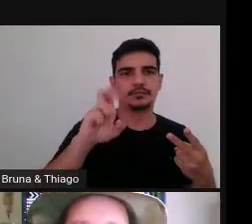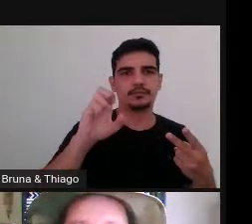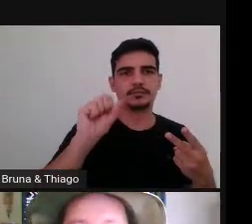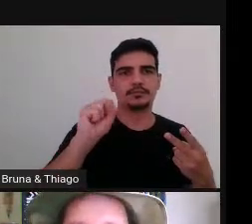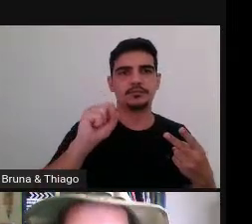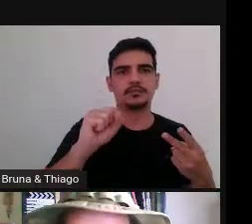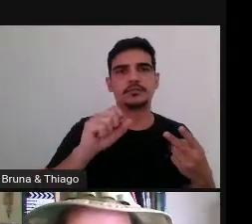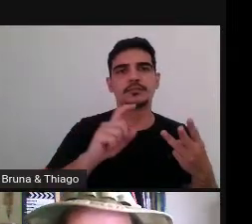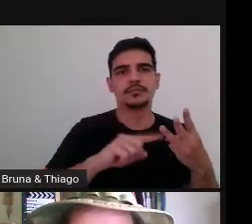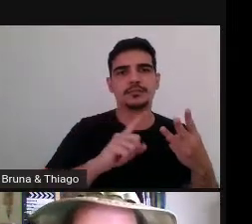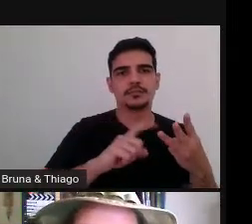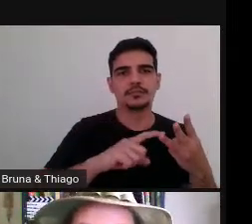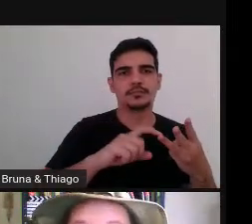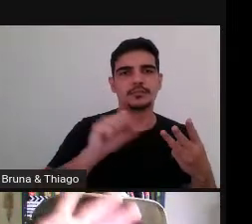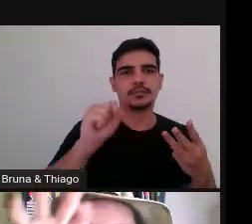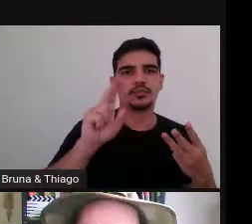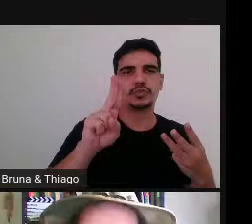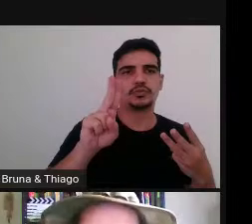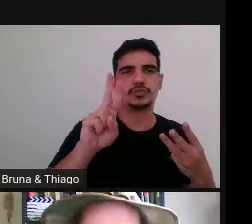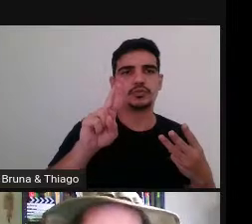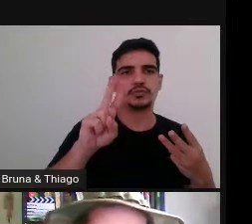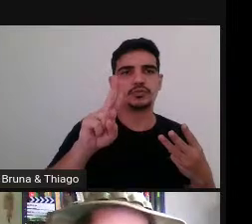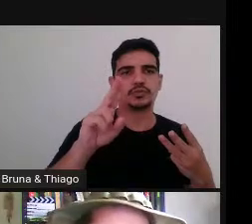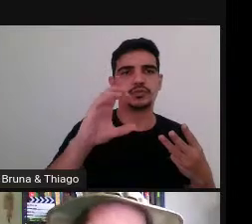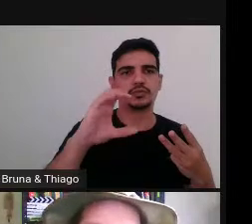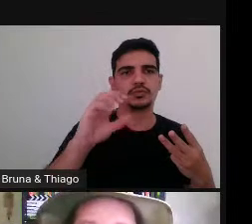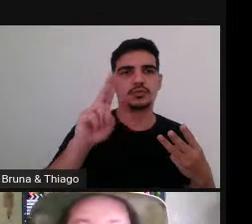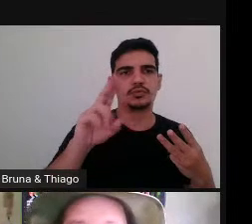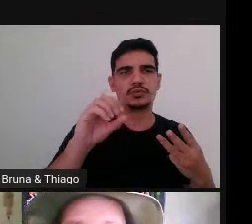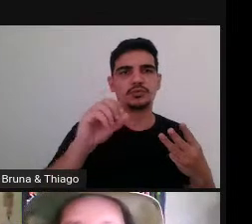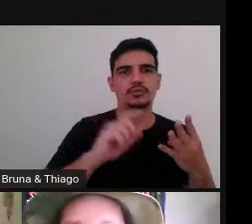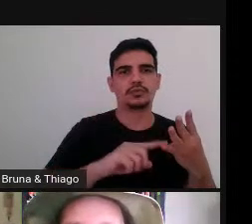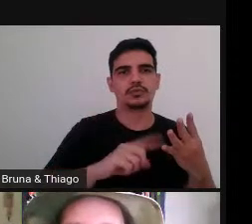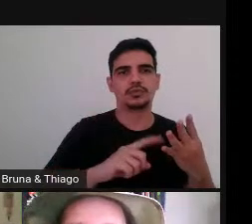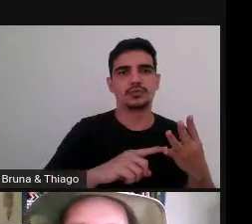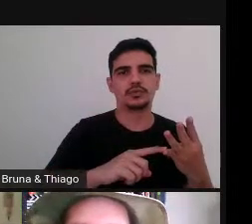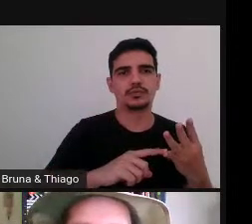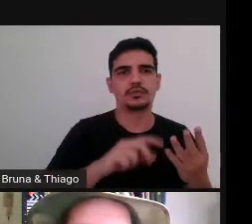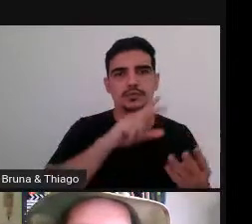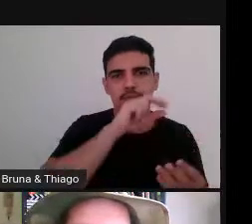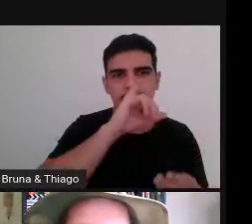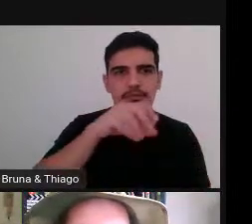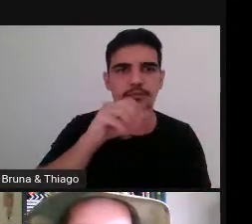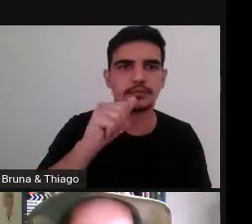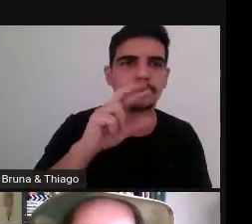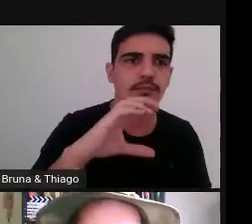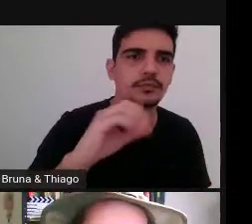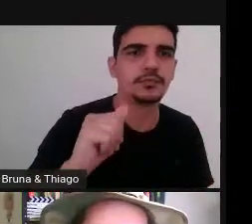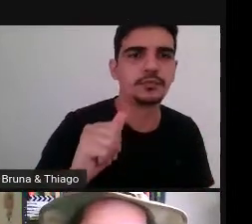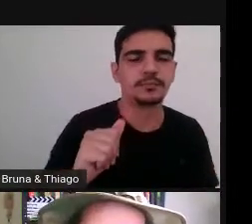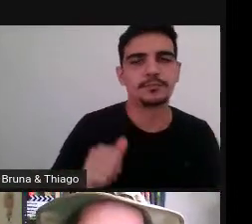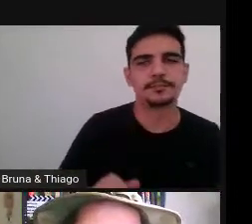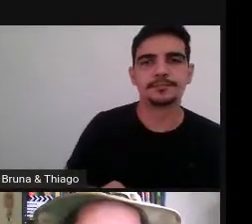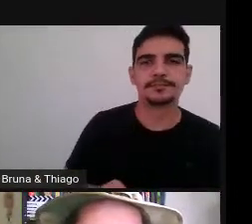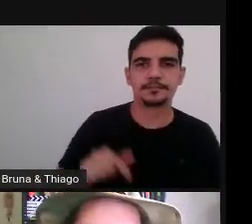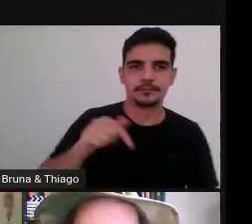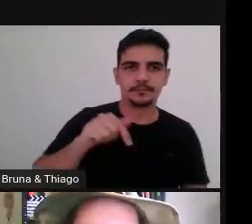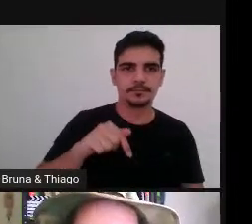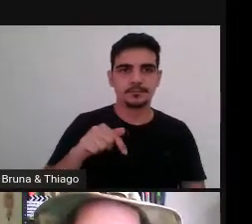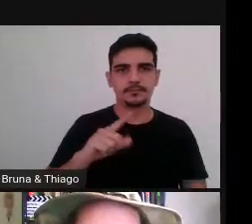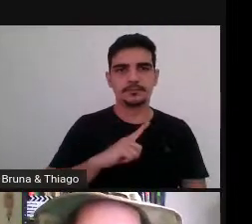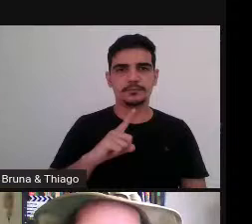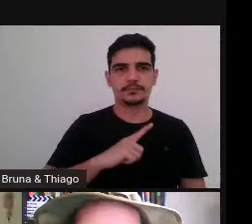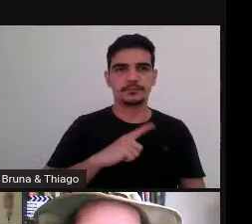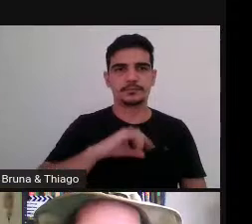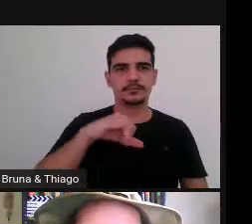por último, cobra coral. Então, a gente tem uma visão espacial, quais são os animais que mais causam acidentes. Aqui nós temos, então, a